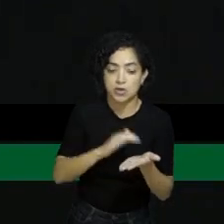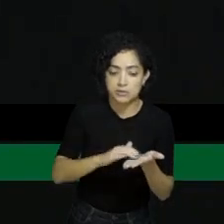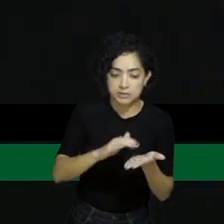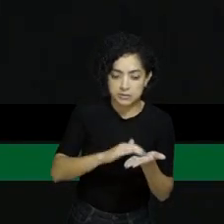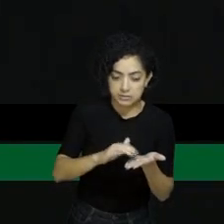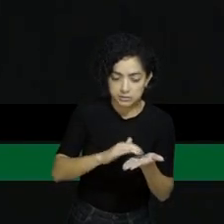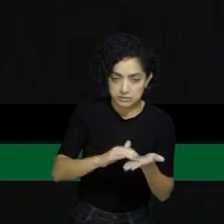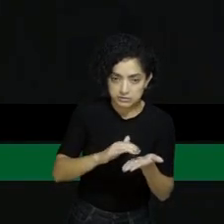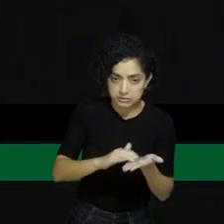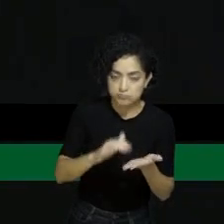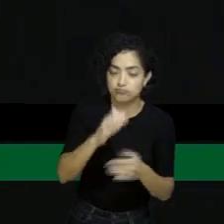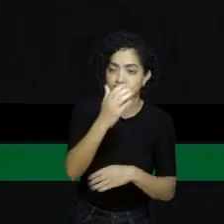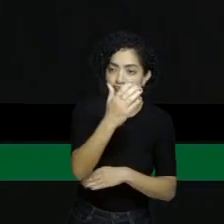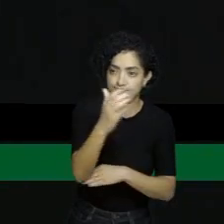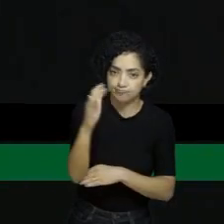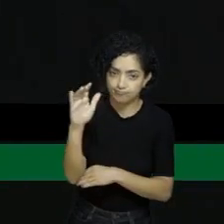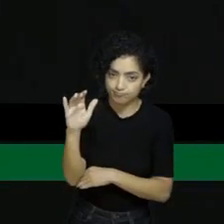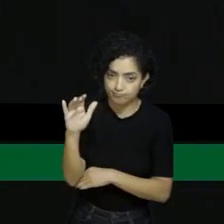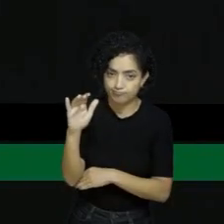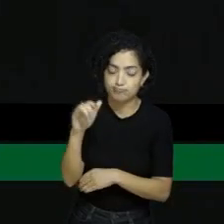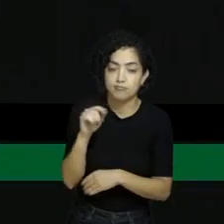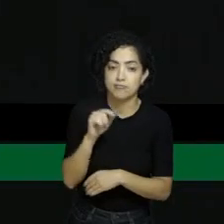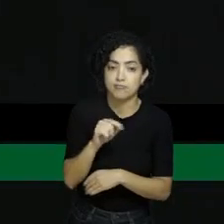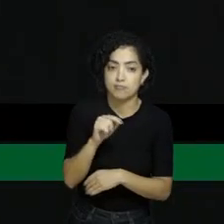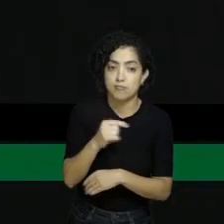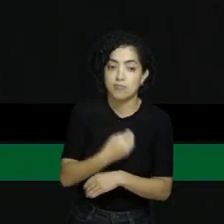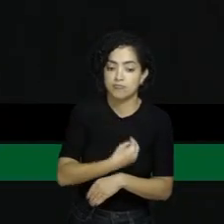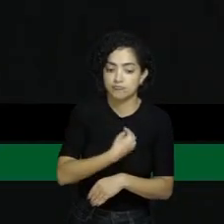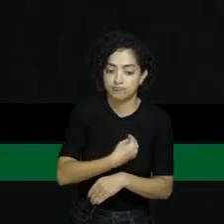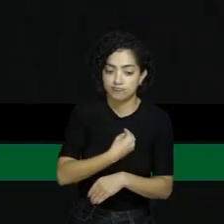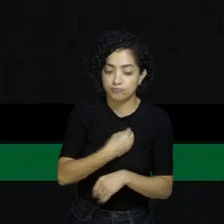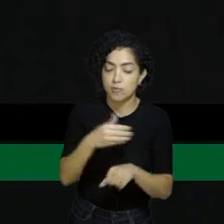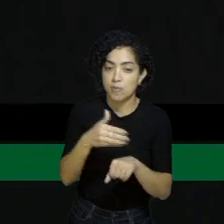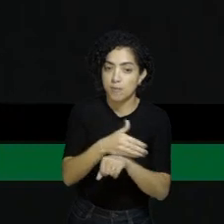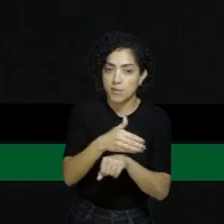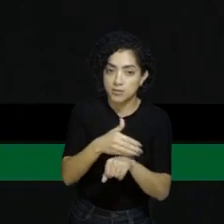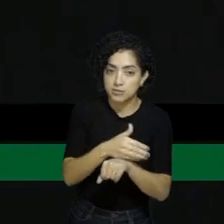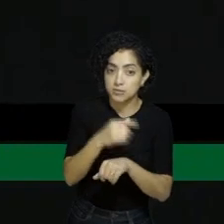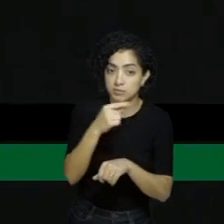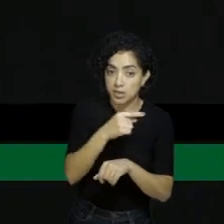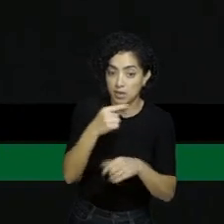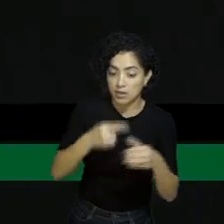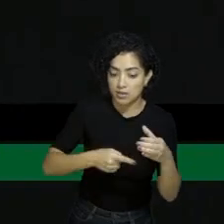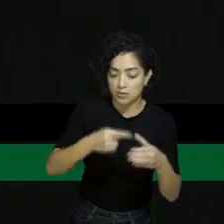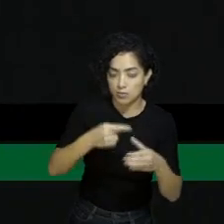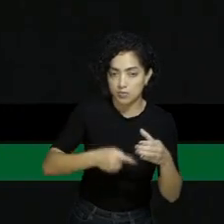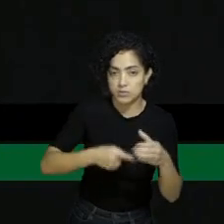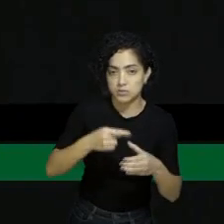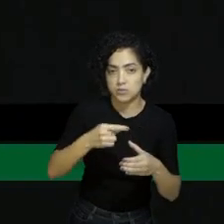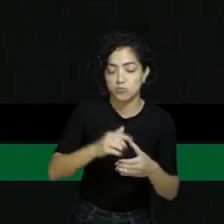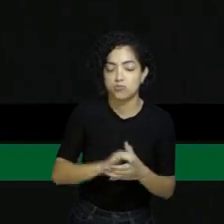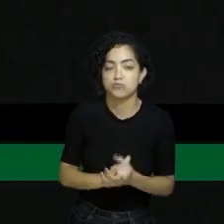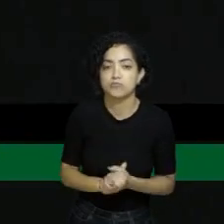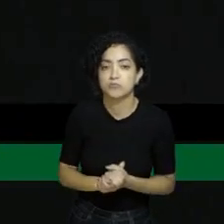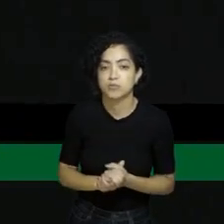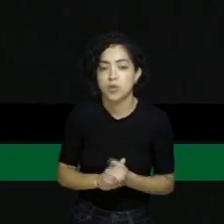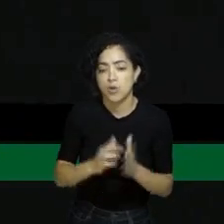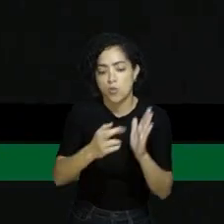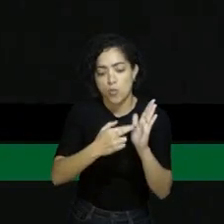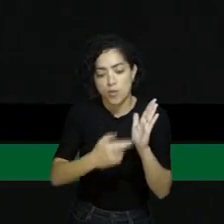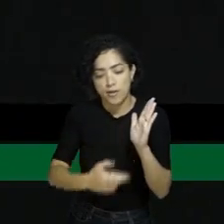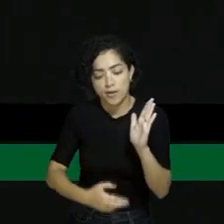estadual de Meio Ambiente, para que ele compareça na Comissão de Agricultura e faça um